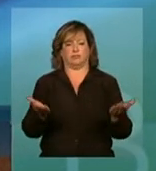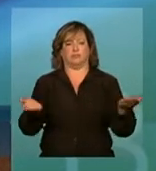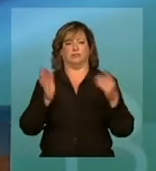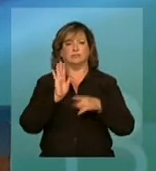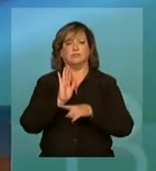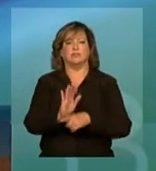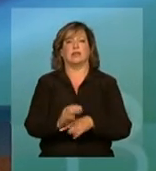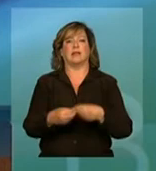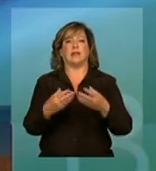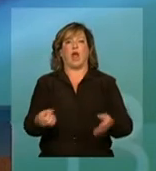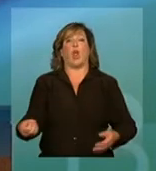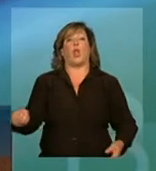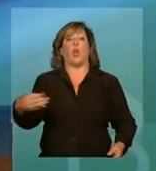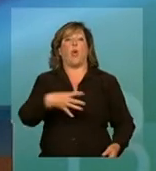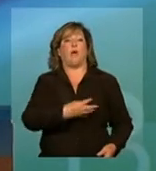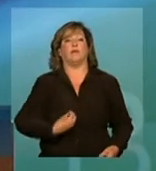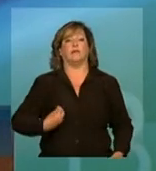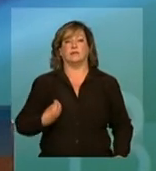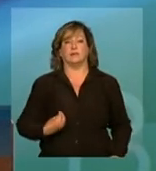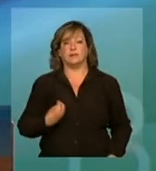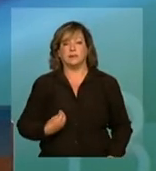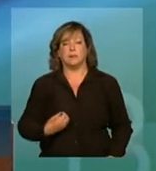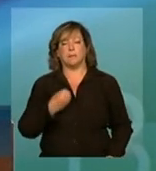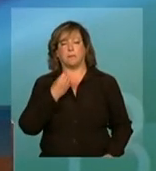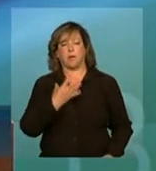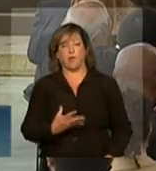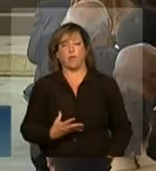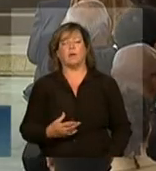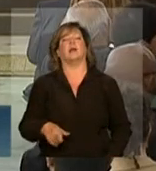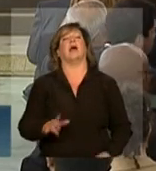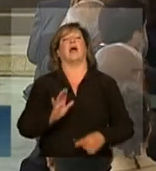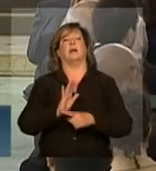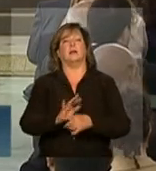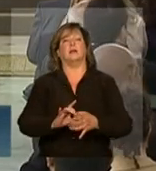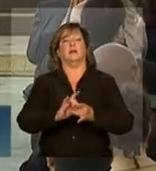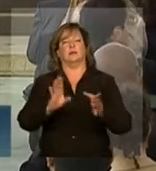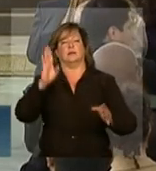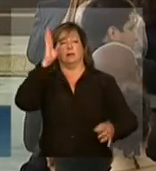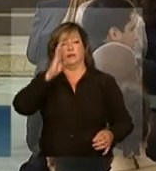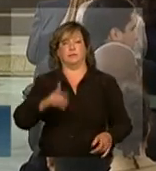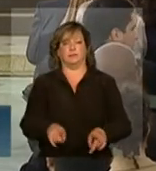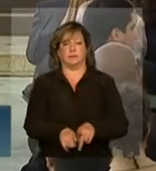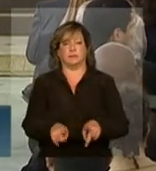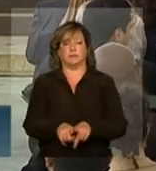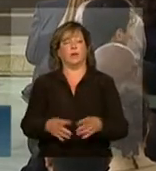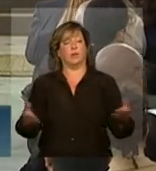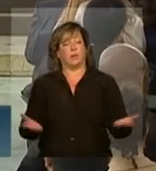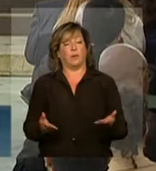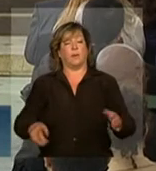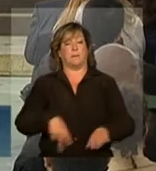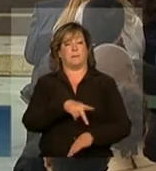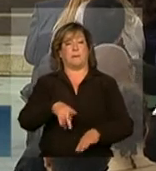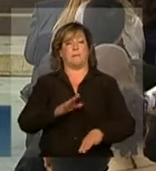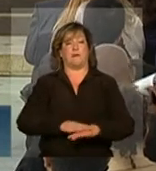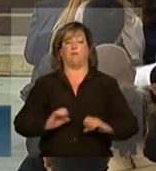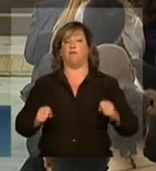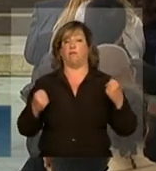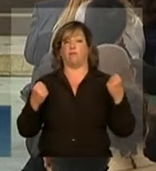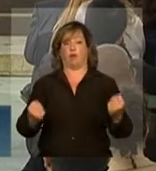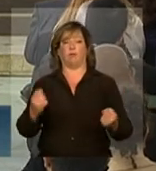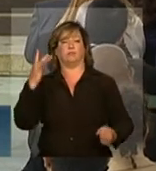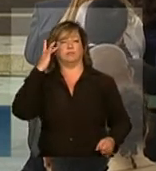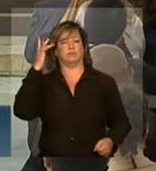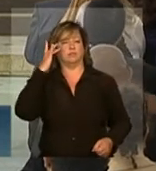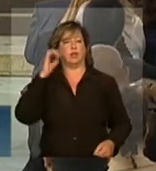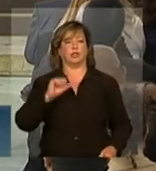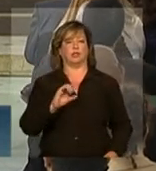dar-lhe novos horizontes, nós também engrandecemos e libertamos o país. Hoje o Brasil é mais forte, justo e soberano,